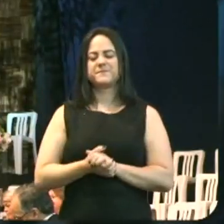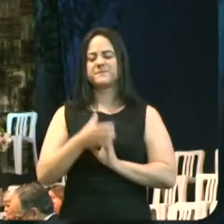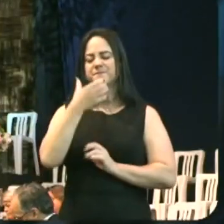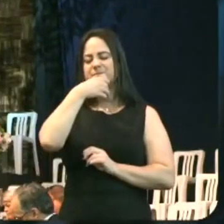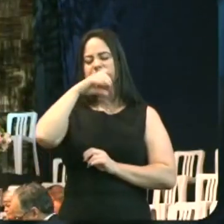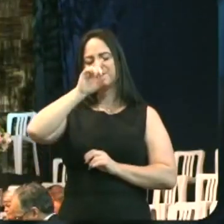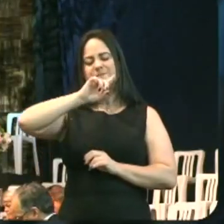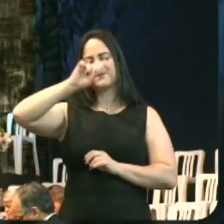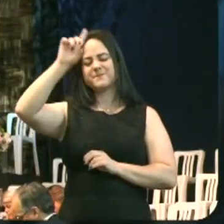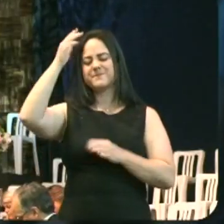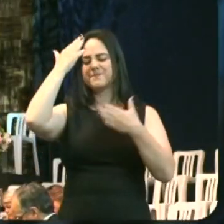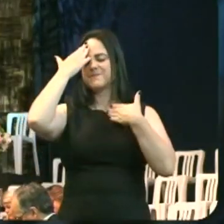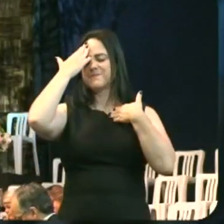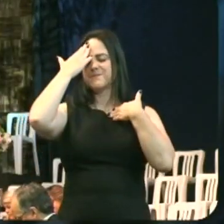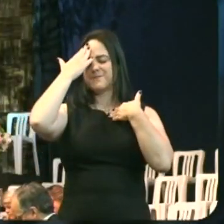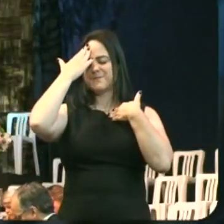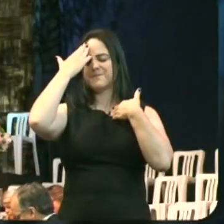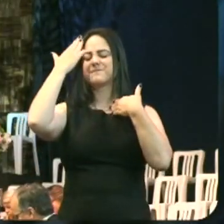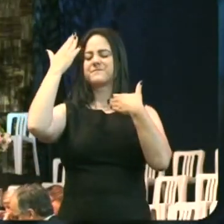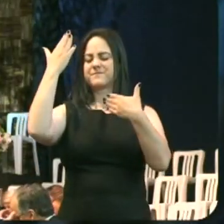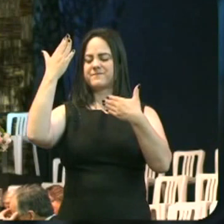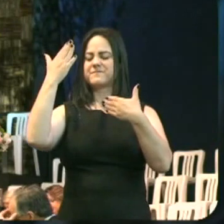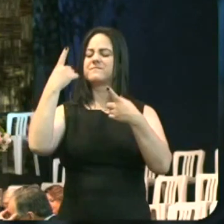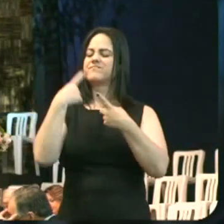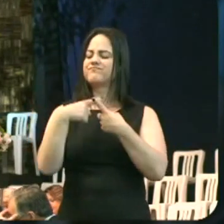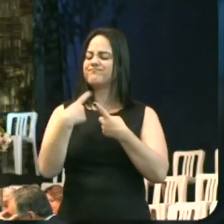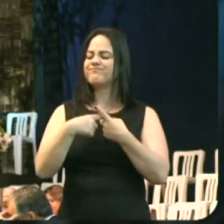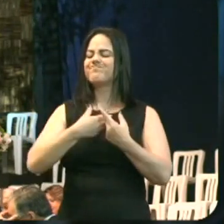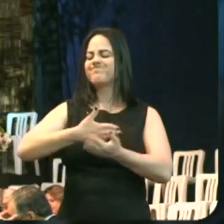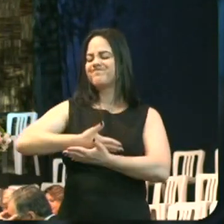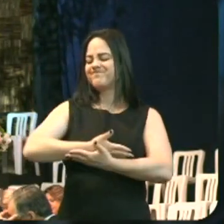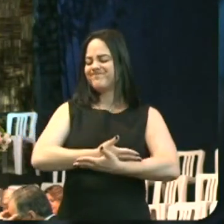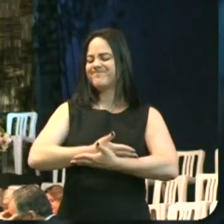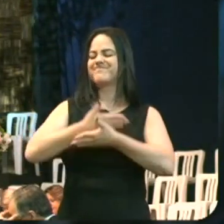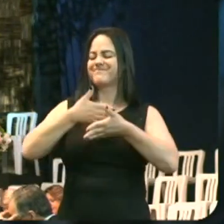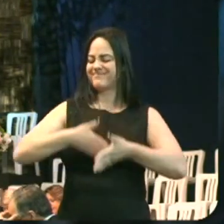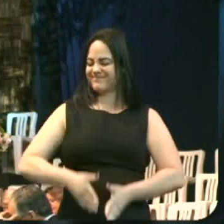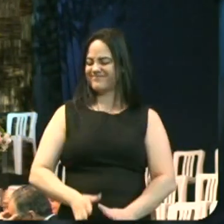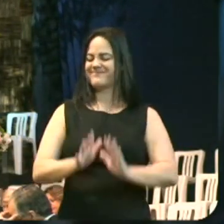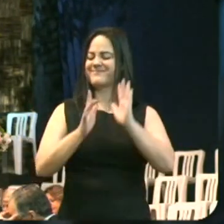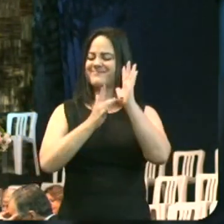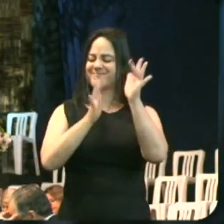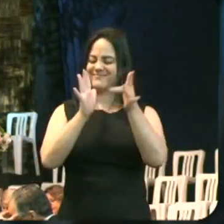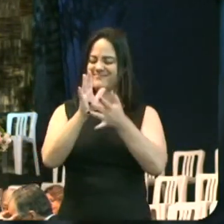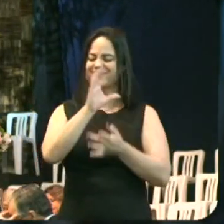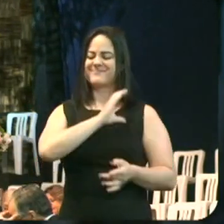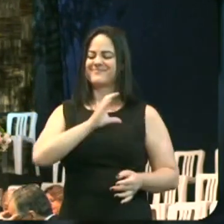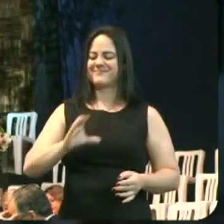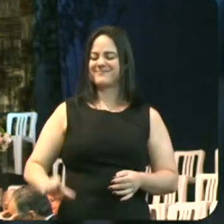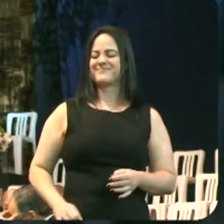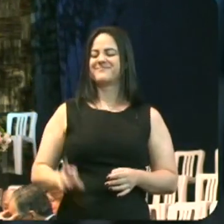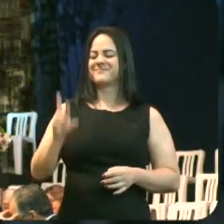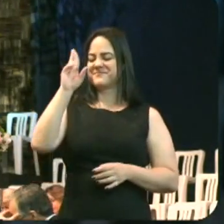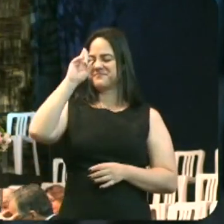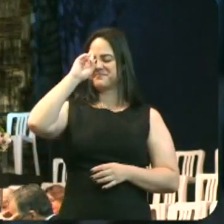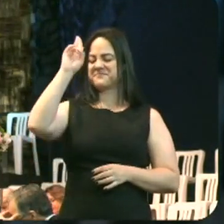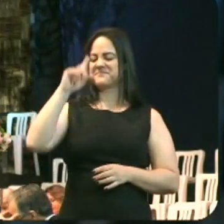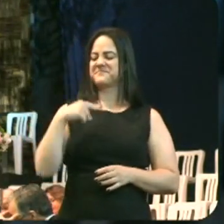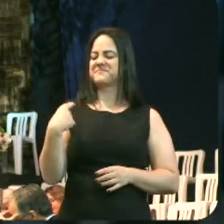querido, muito obrigado, porque um menino nos nasceu, Jesus Cristo, Senhor